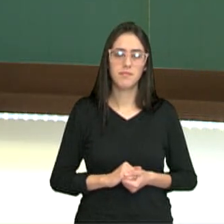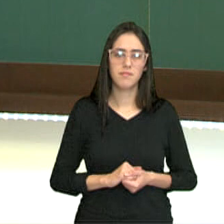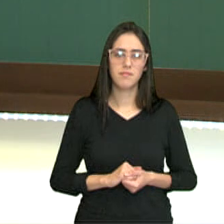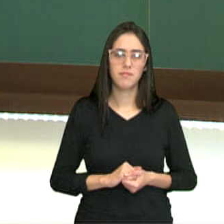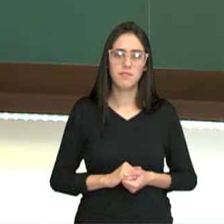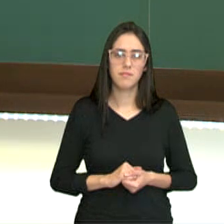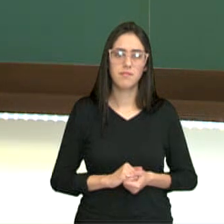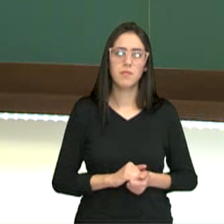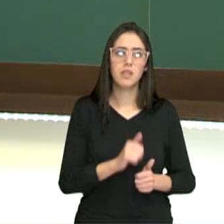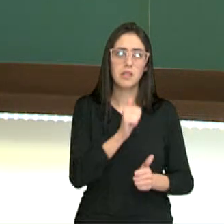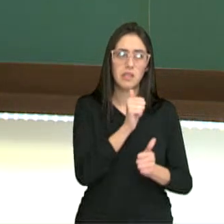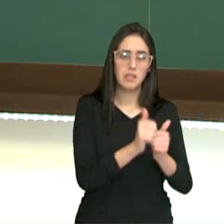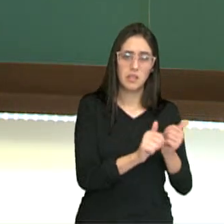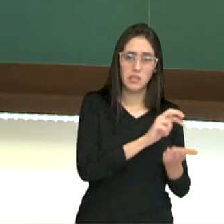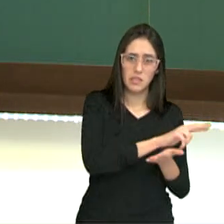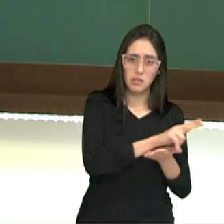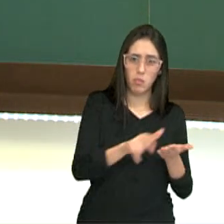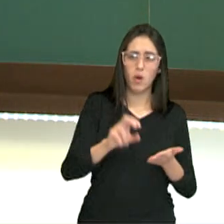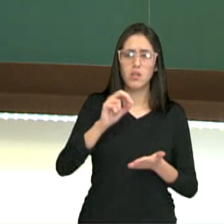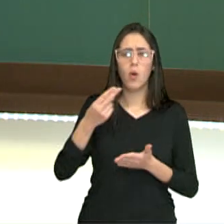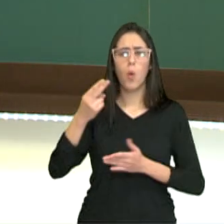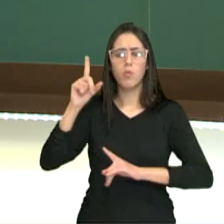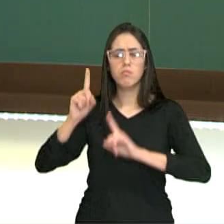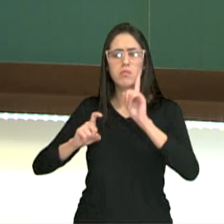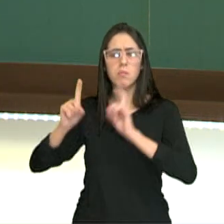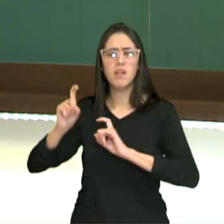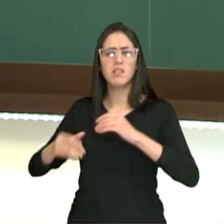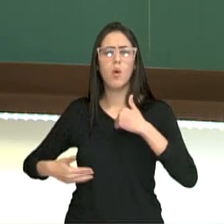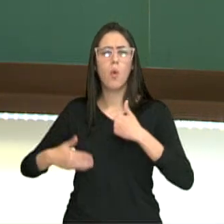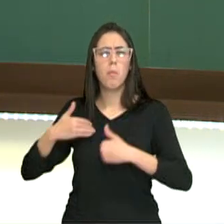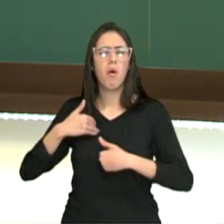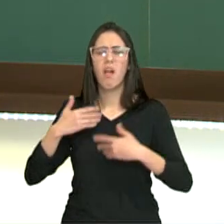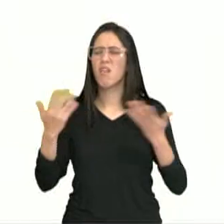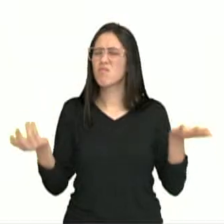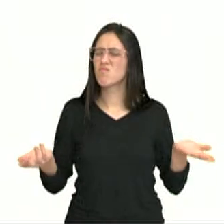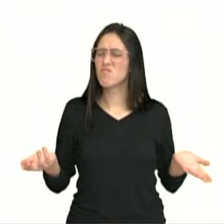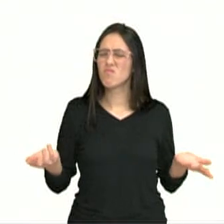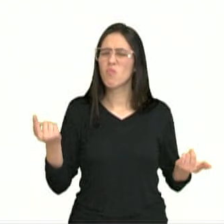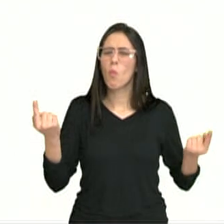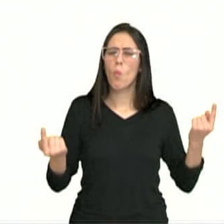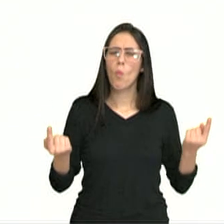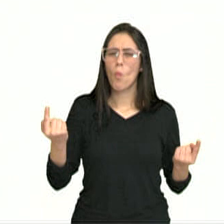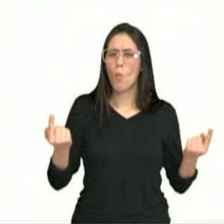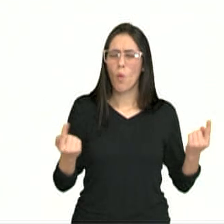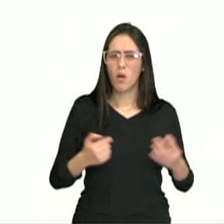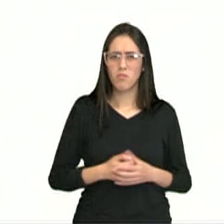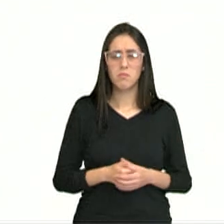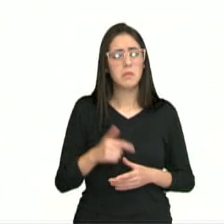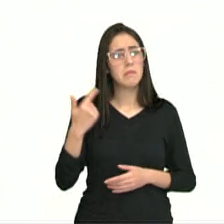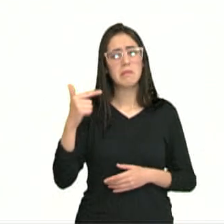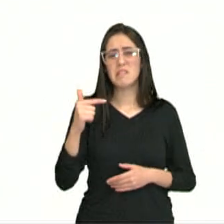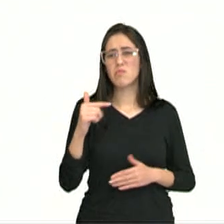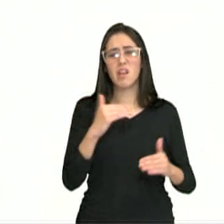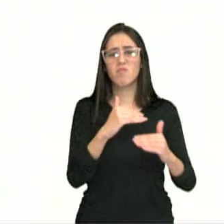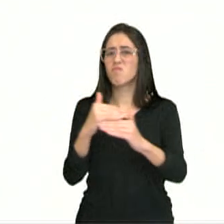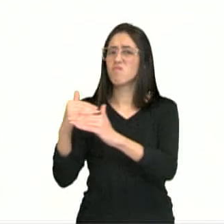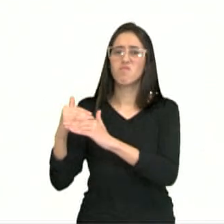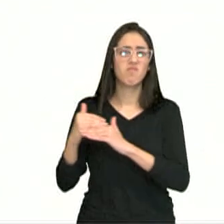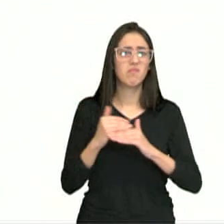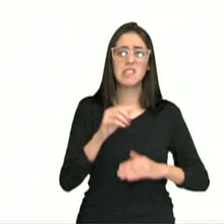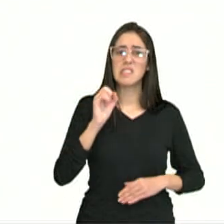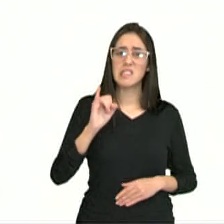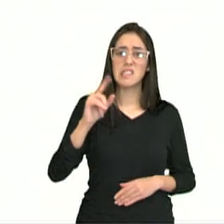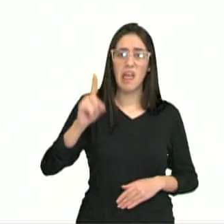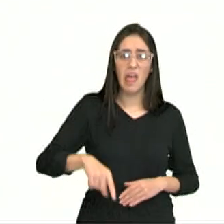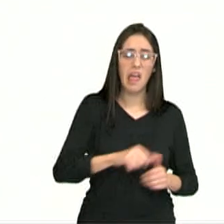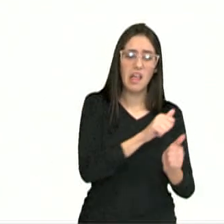Esporte ou expressão corporal? O que nós podemos considerar o parkour? Não há um consenso sobre se o parkour é um esporte ou uma